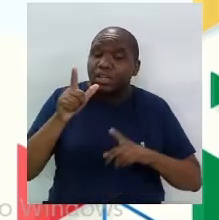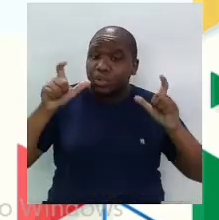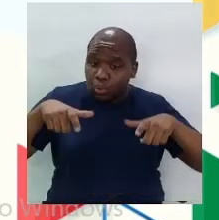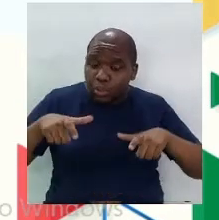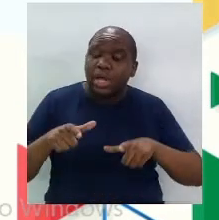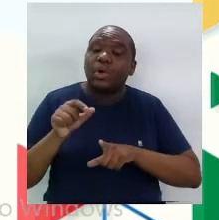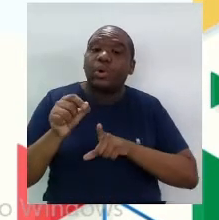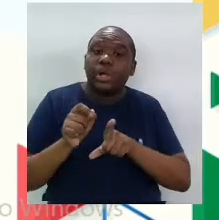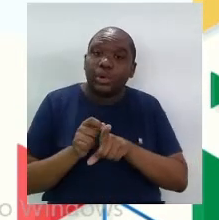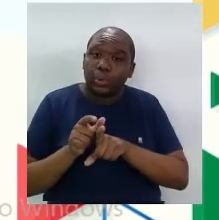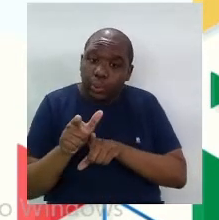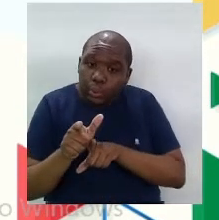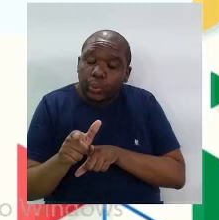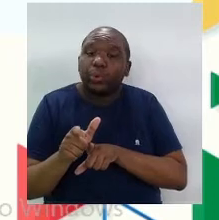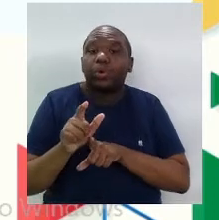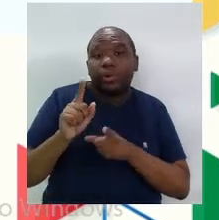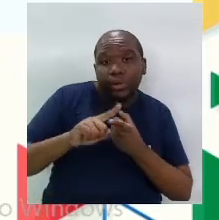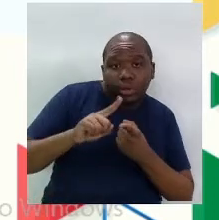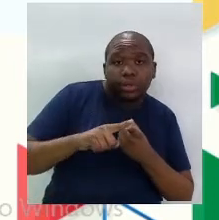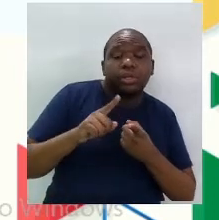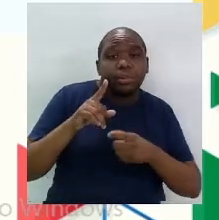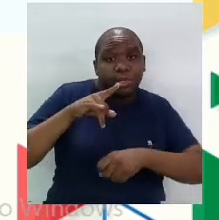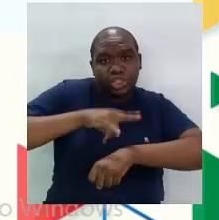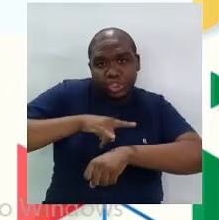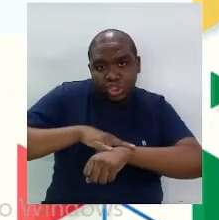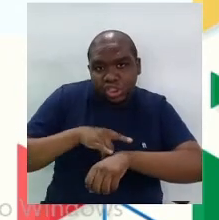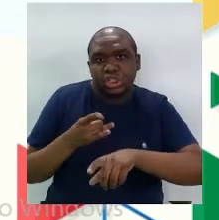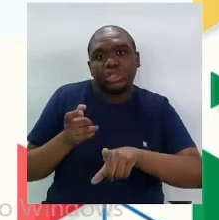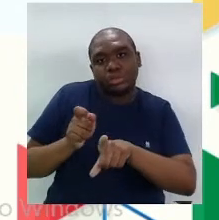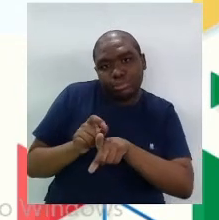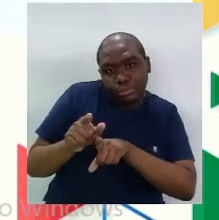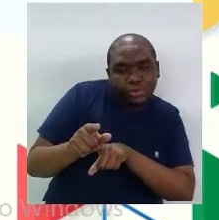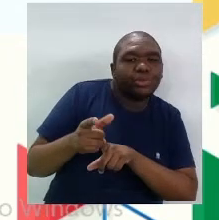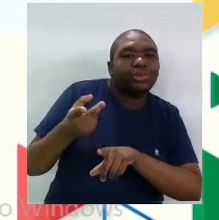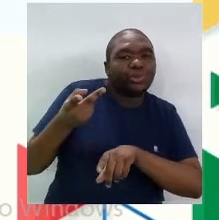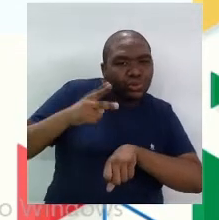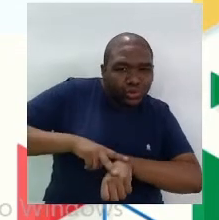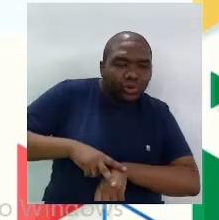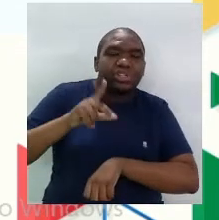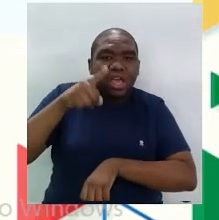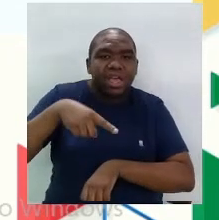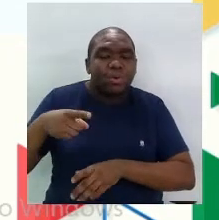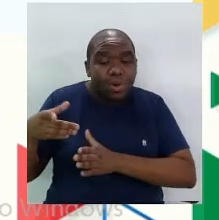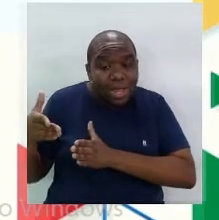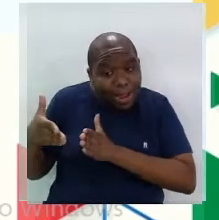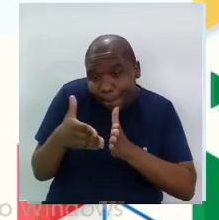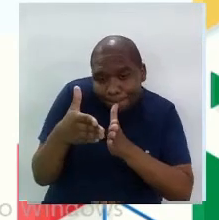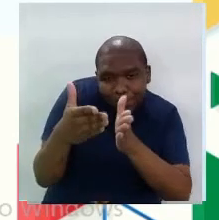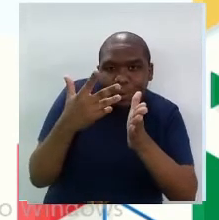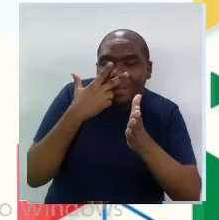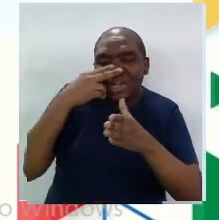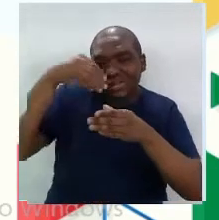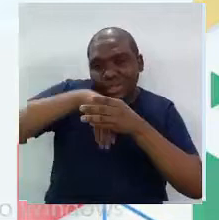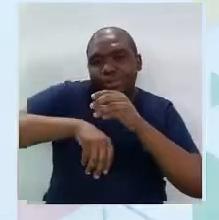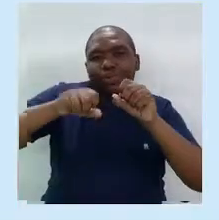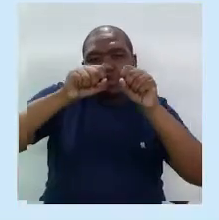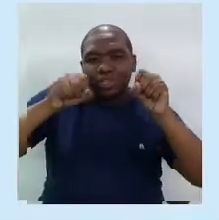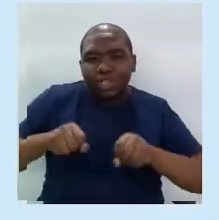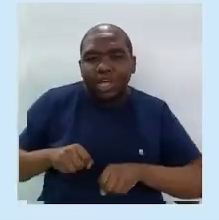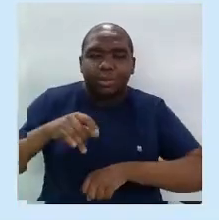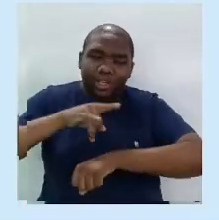de local de passagem para o sêmen e para a urina, sendo, portanto, um canal comum